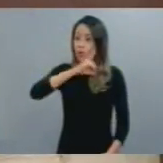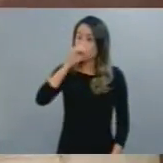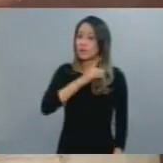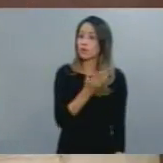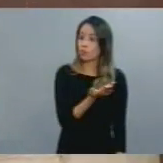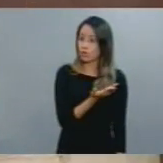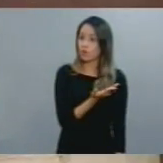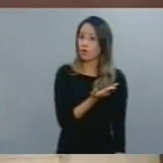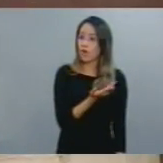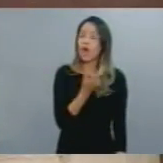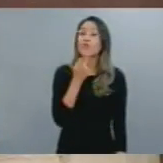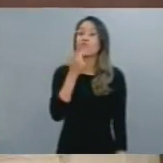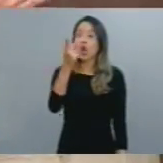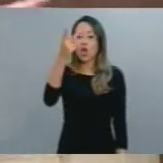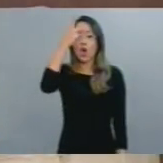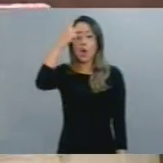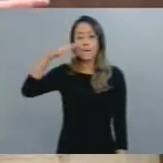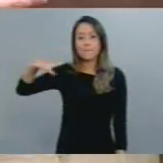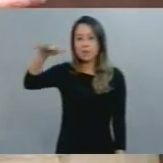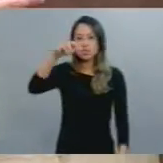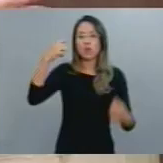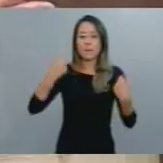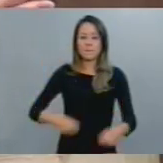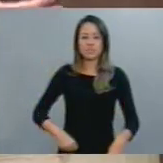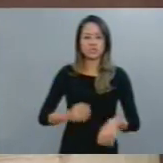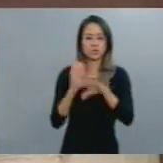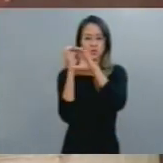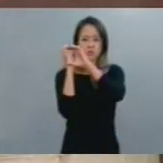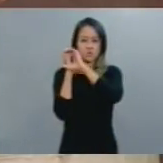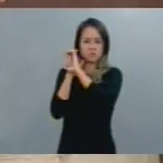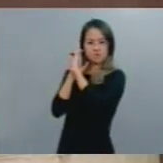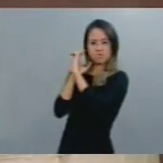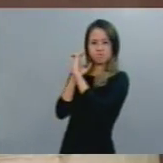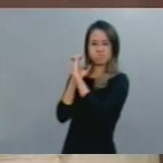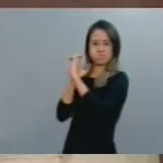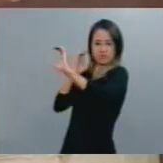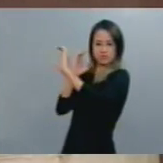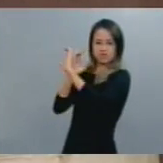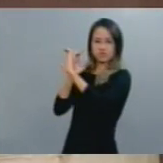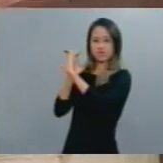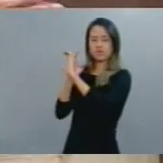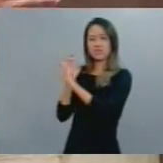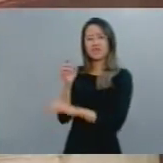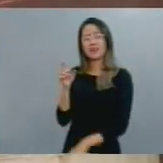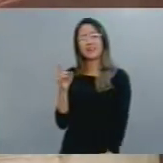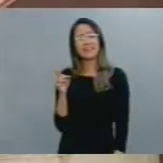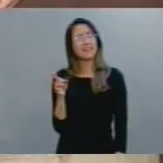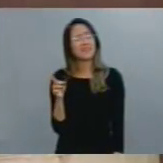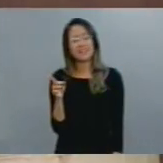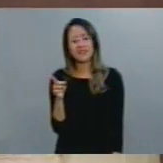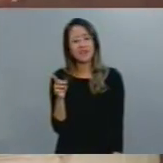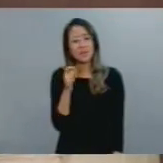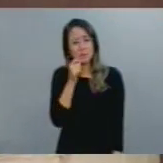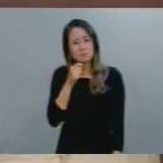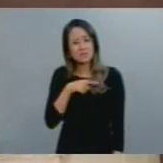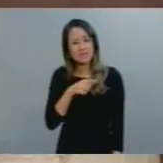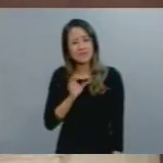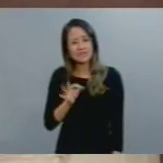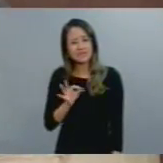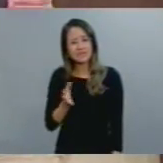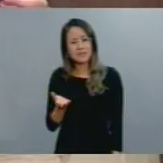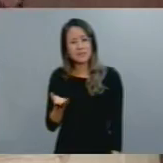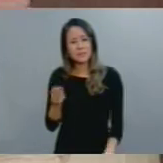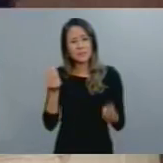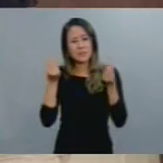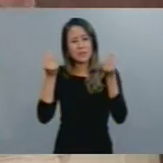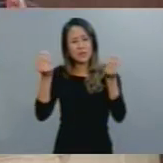que as pessoas tinham que andar com um fuzil, né? Ou seja, isso inclusive é quebra de decoro, porque não caberia a um parlamentar